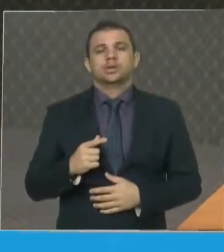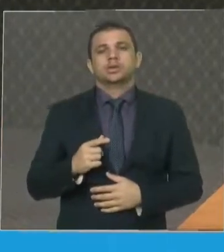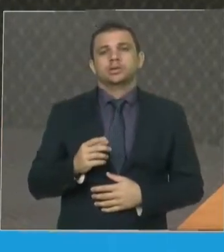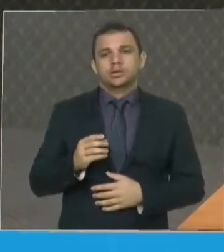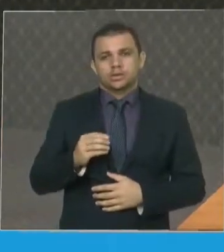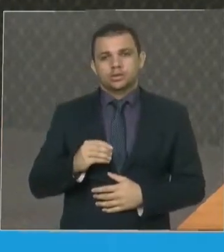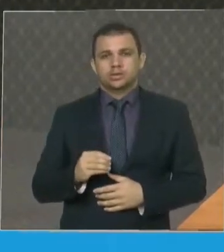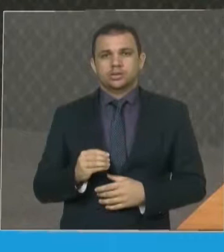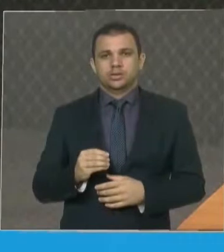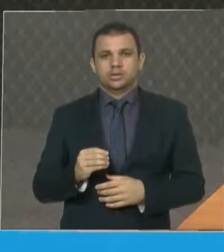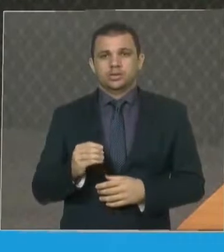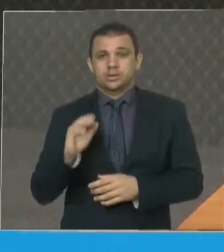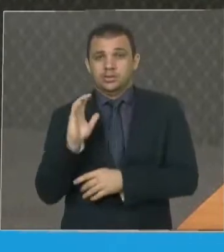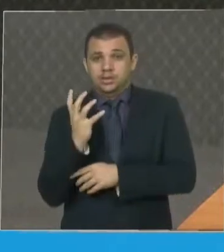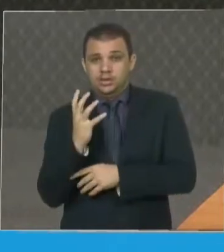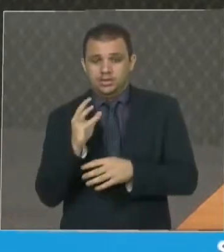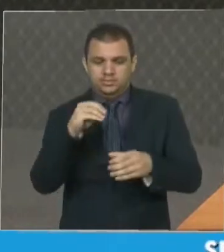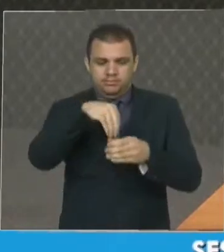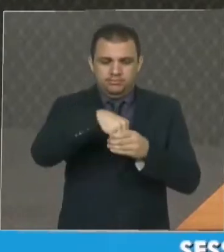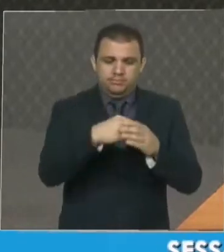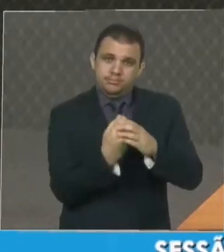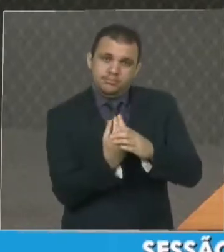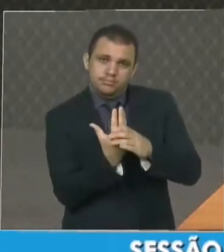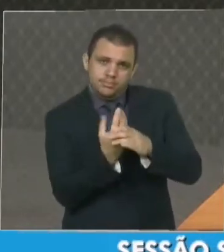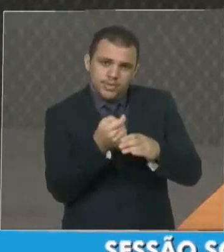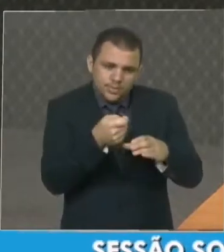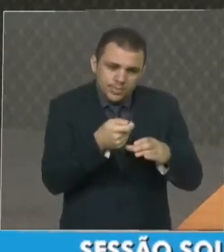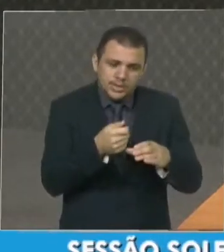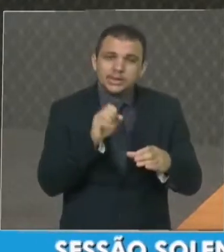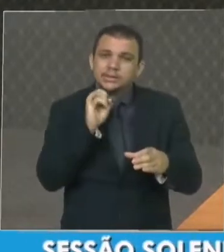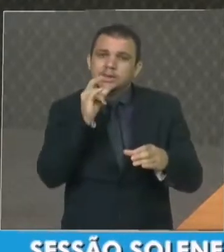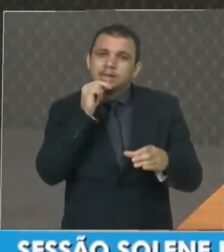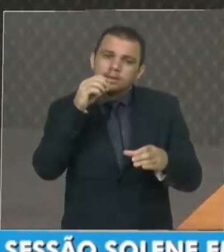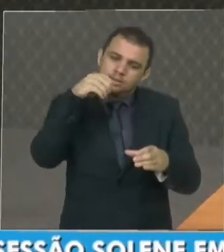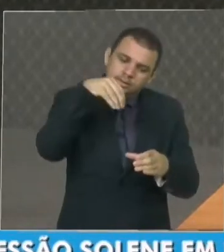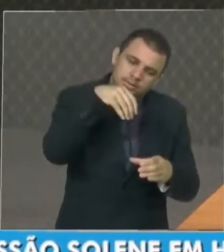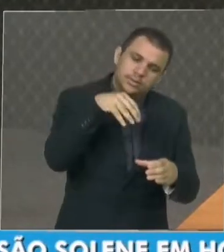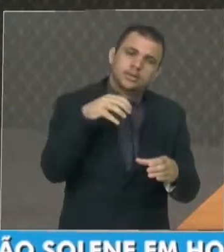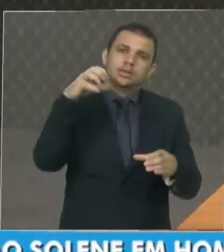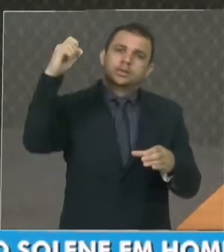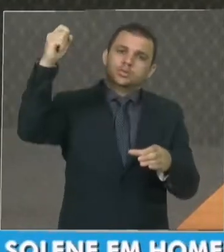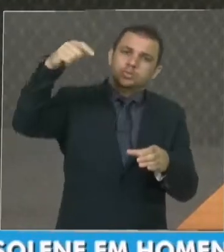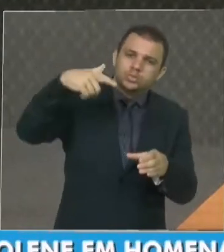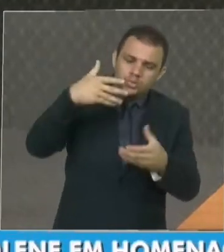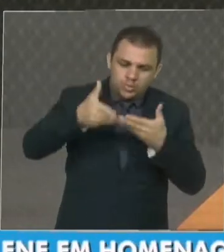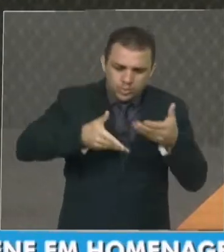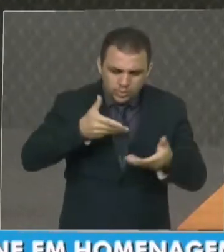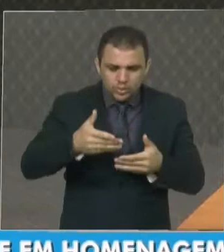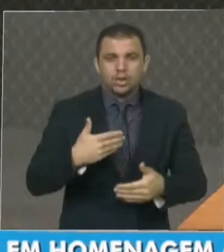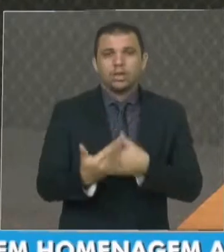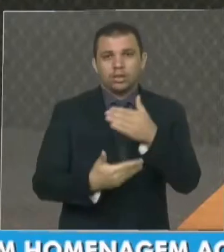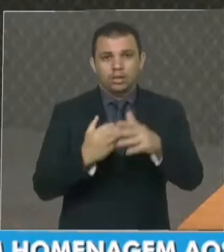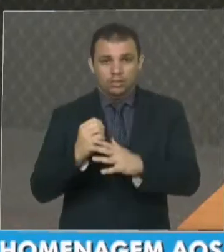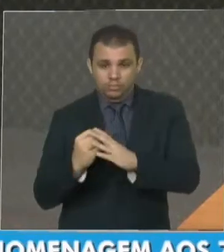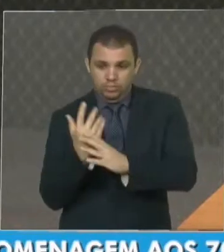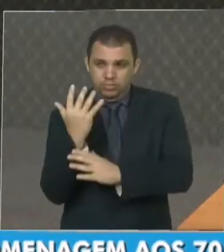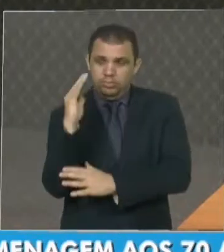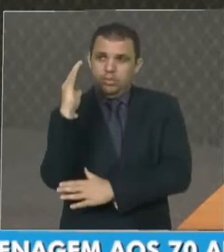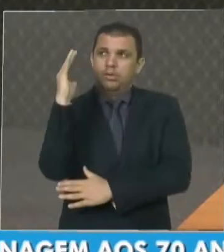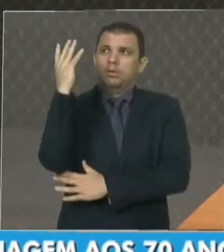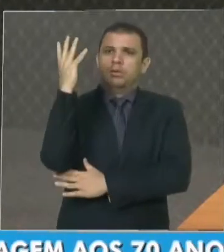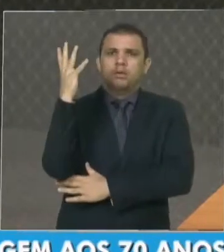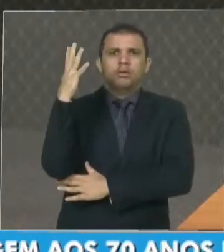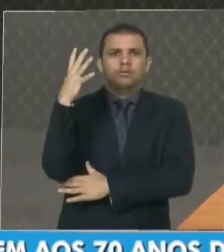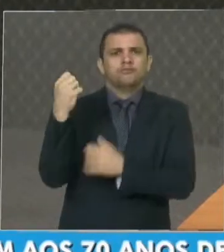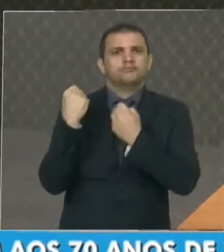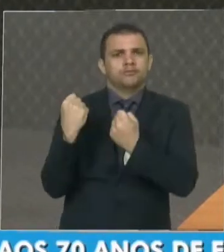um pouco água, um pouco cuidar do sol, árvore muito forte. Esse que precisa, às vezes,